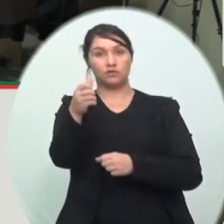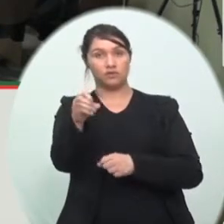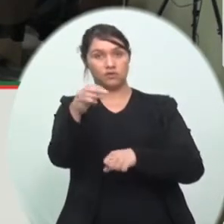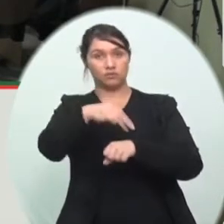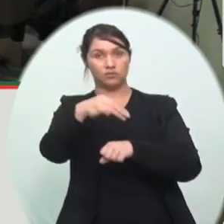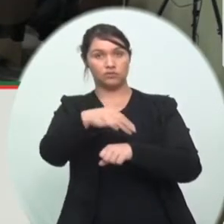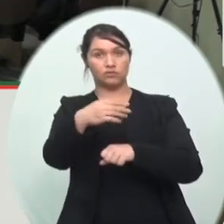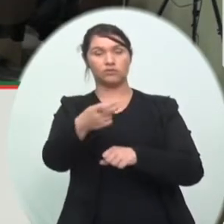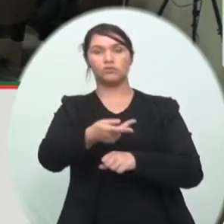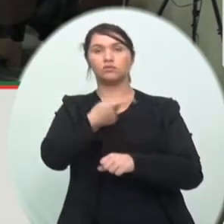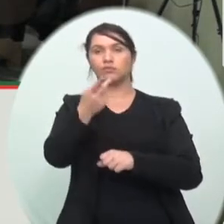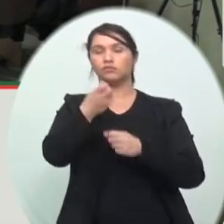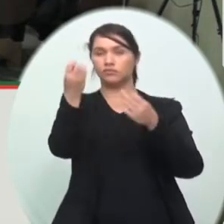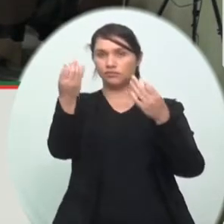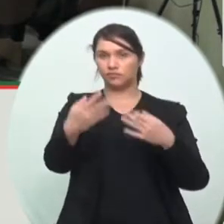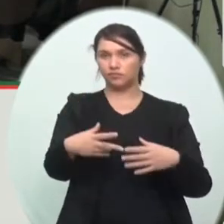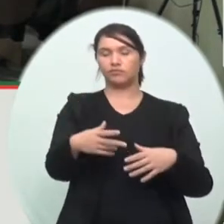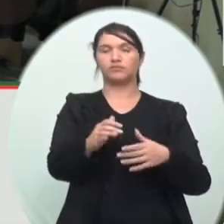10 minutos.